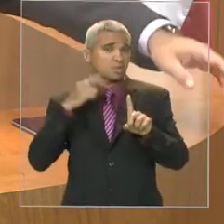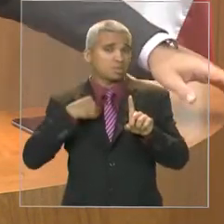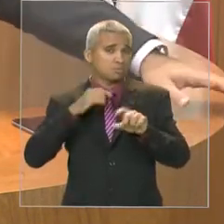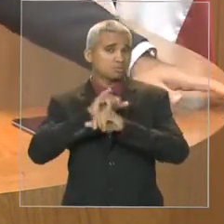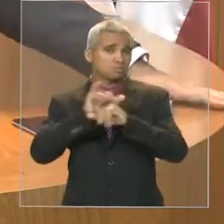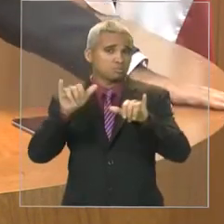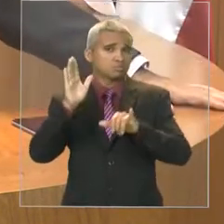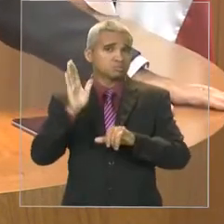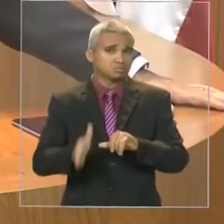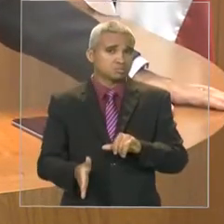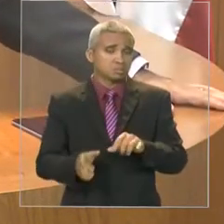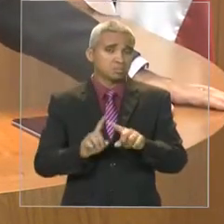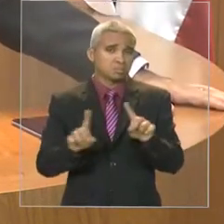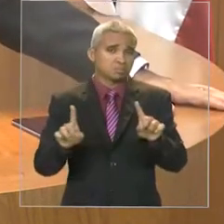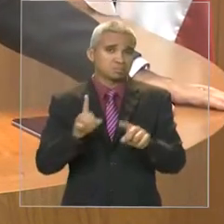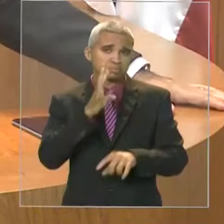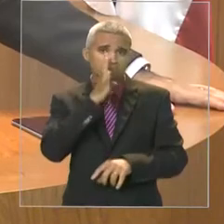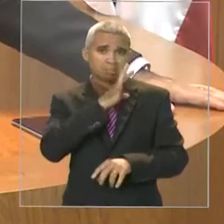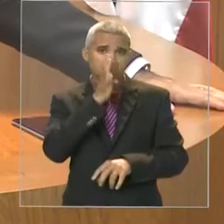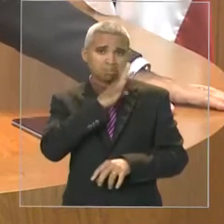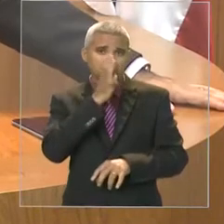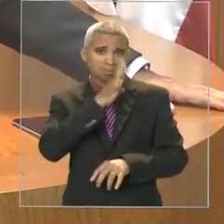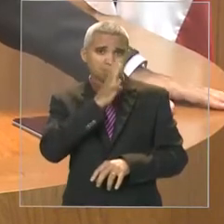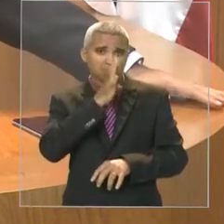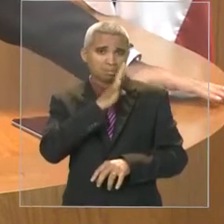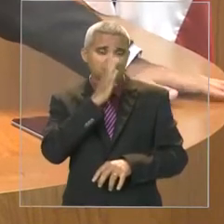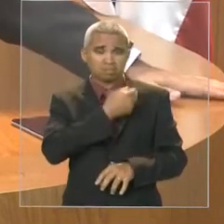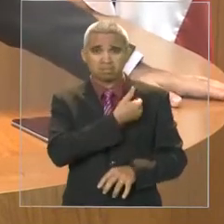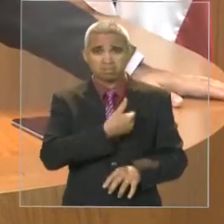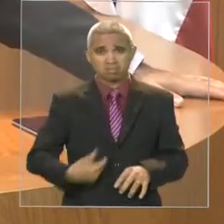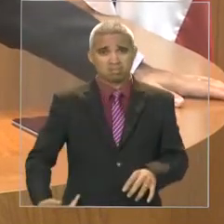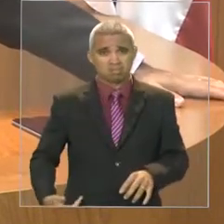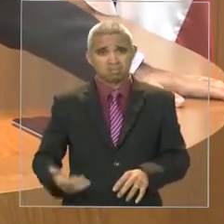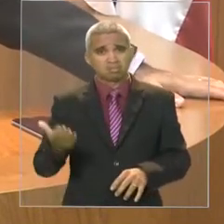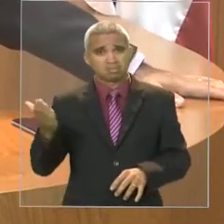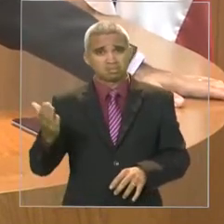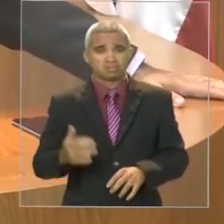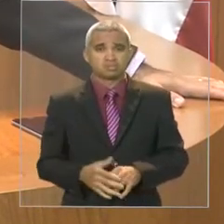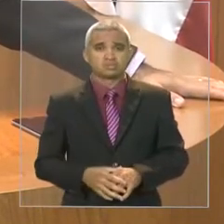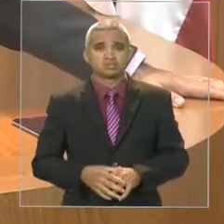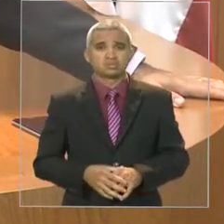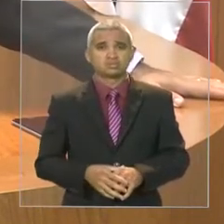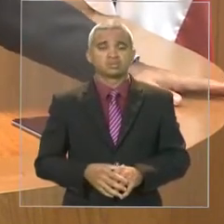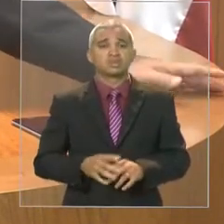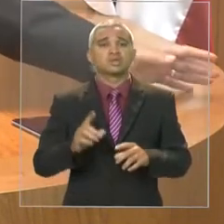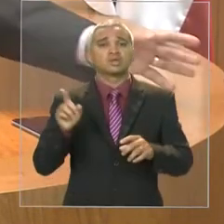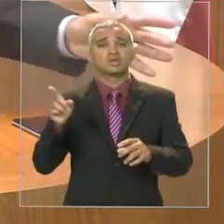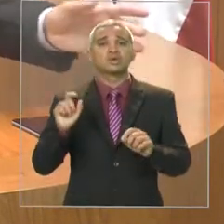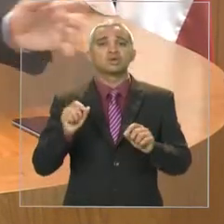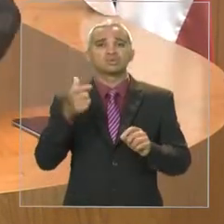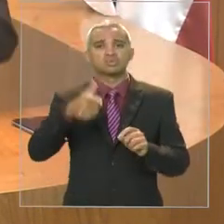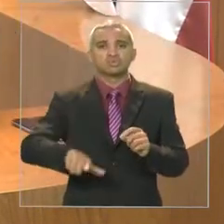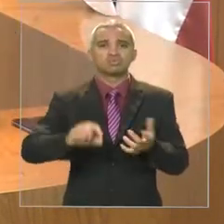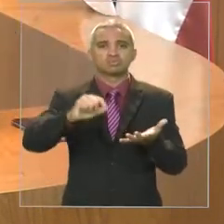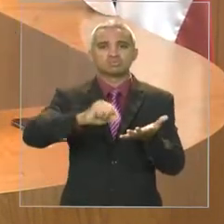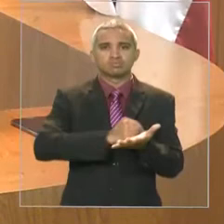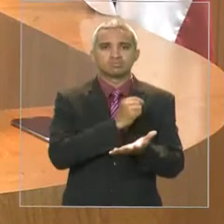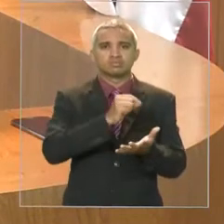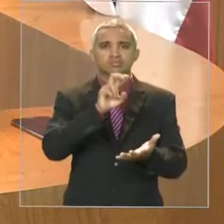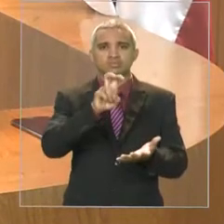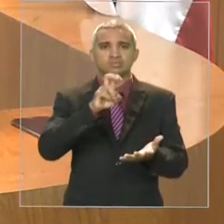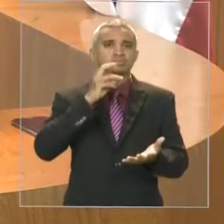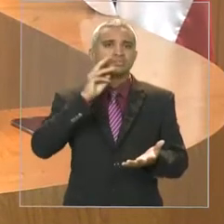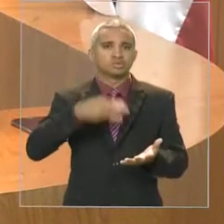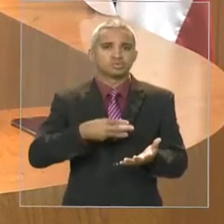para o governador e foi a fundo e fez mais uma licitação no valor de 5 milhões de reais. E uma